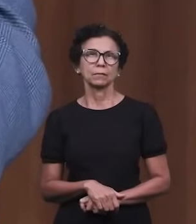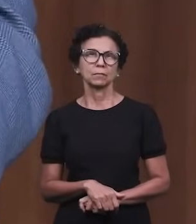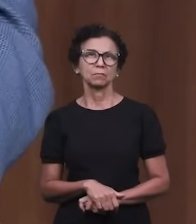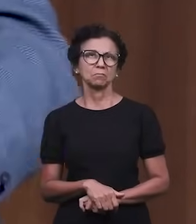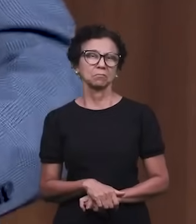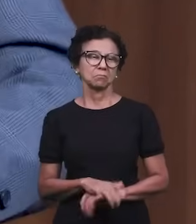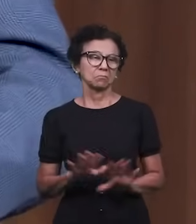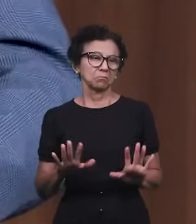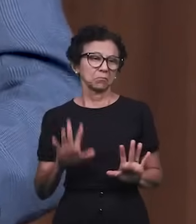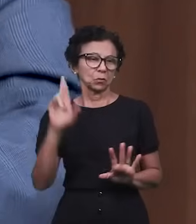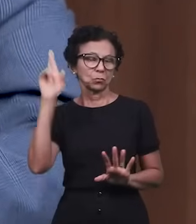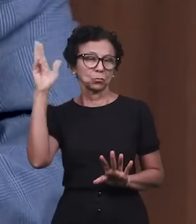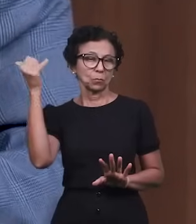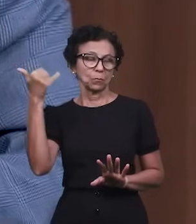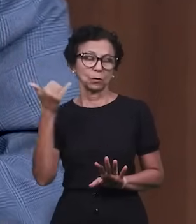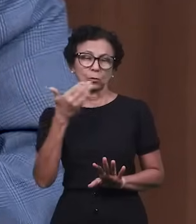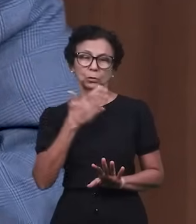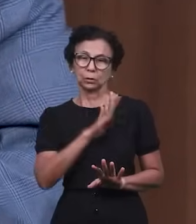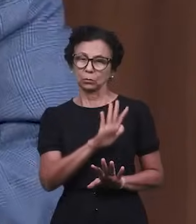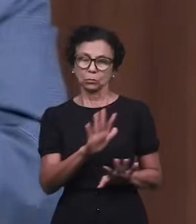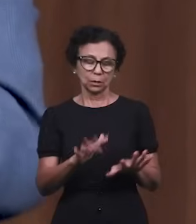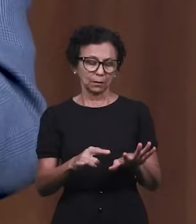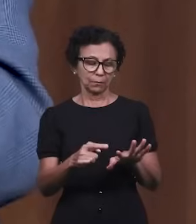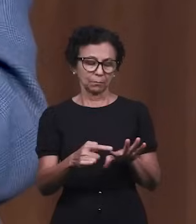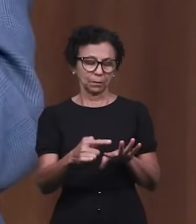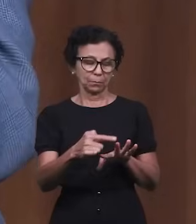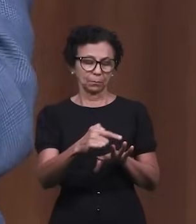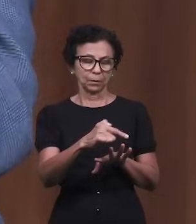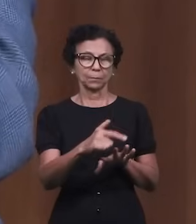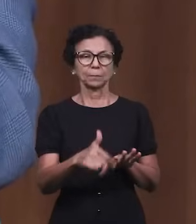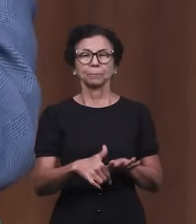daquele jeito. Tal, foi a experiência dela. Uhum. Tá?